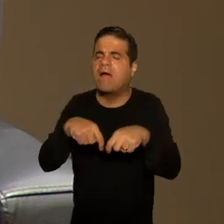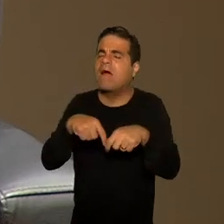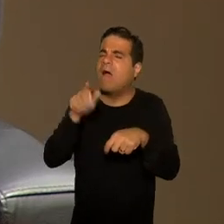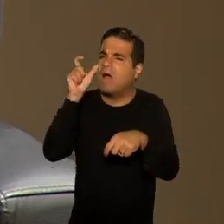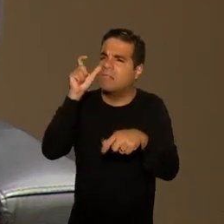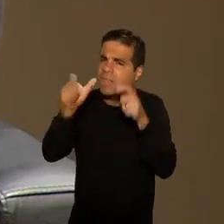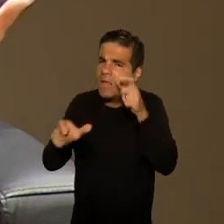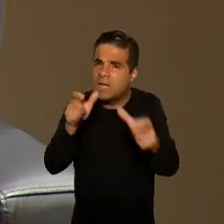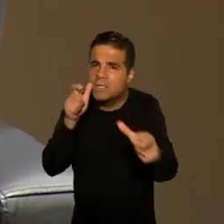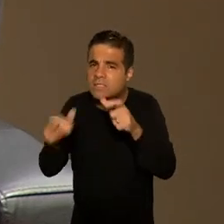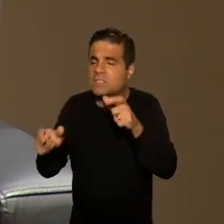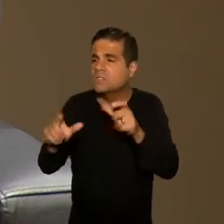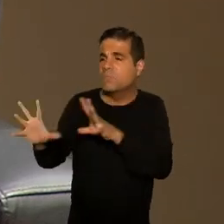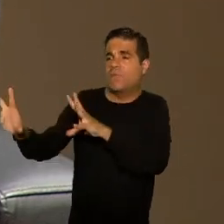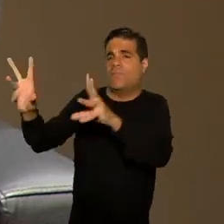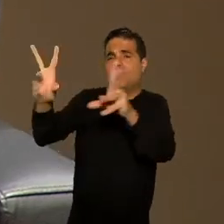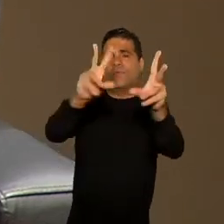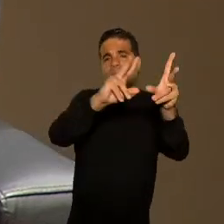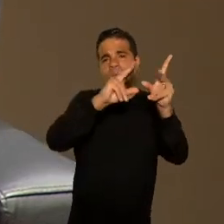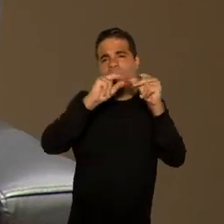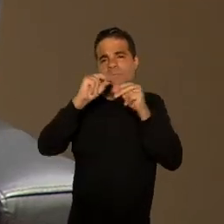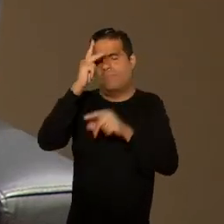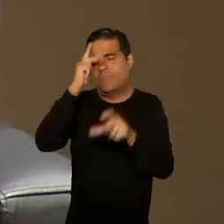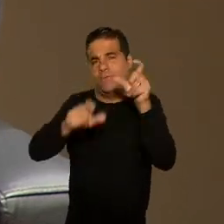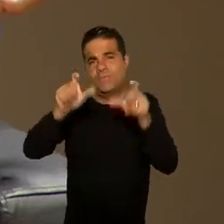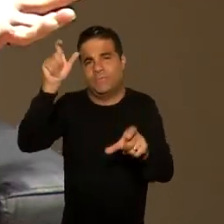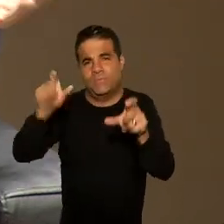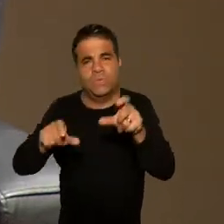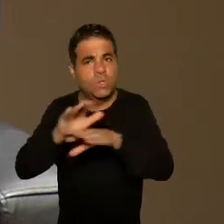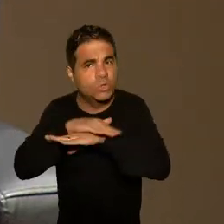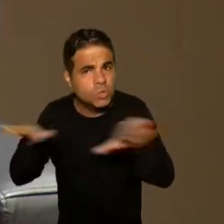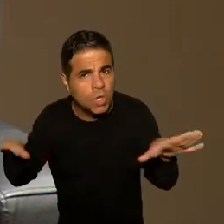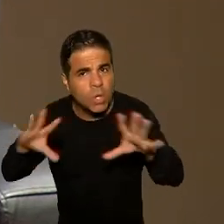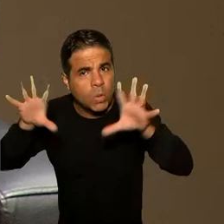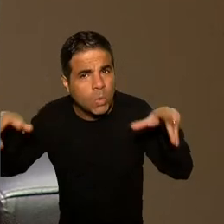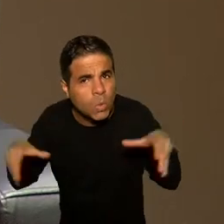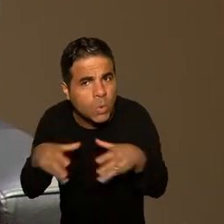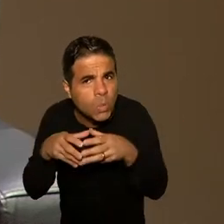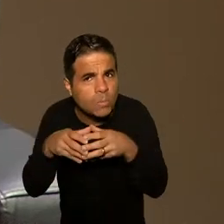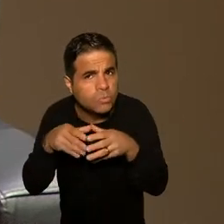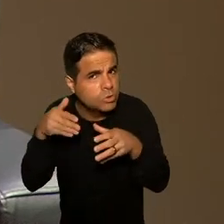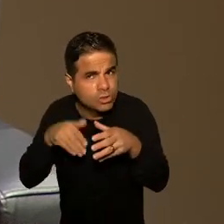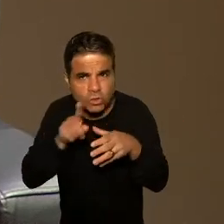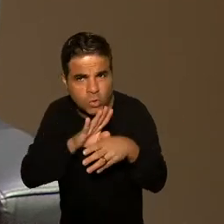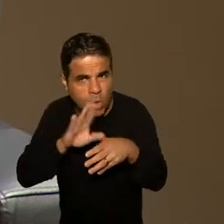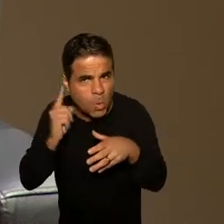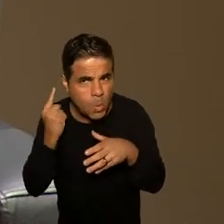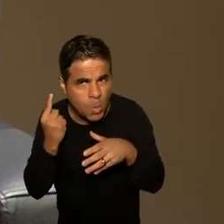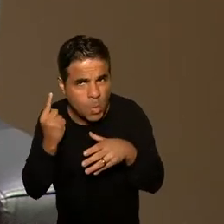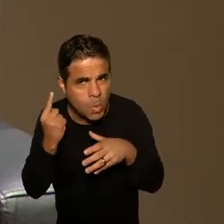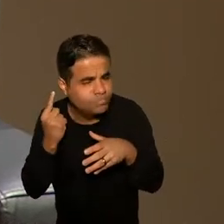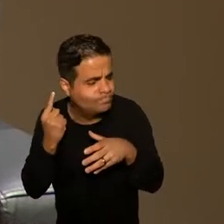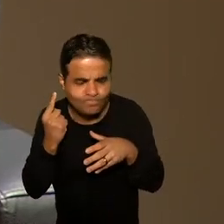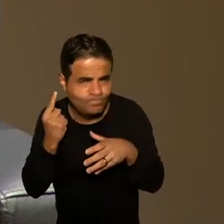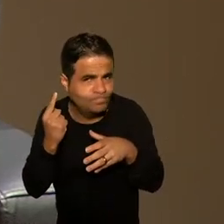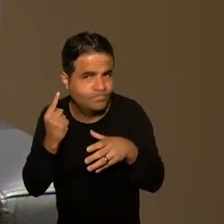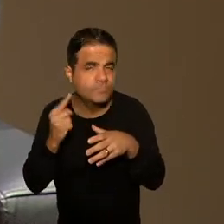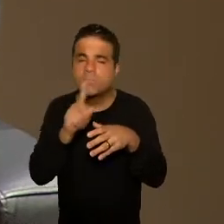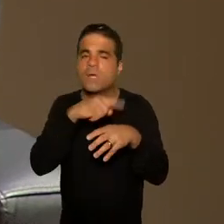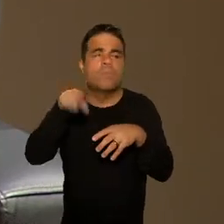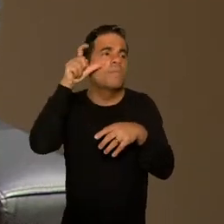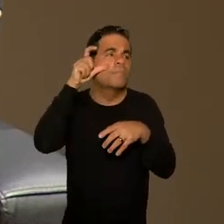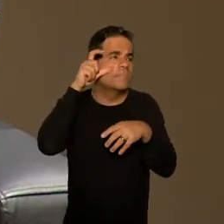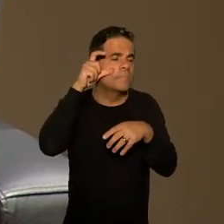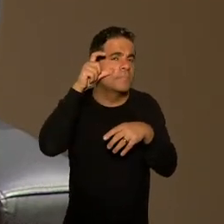interessante para todas as pessoas né não só para um grupo específico da sociedade e o